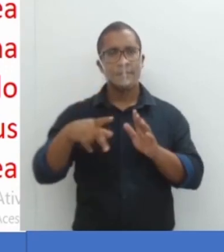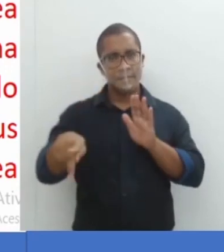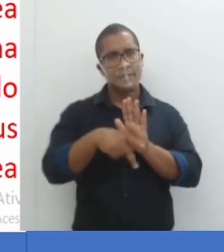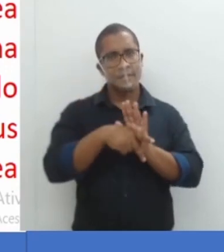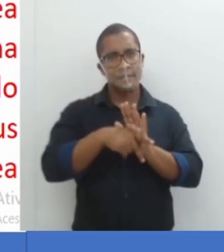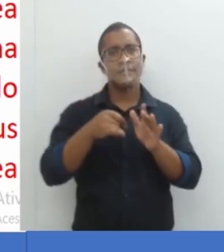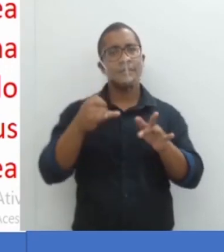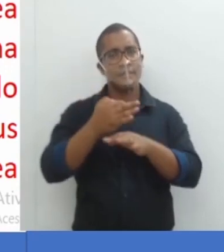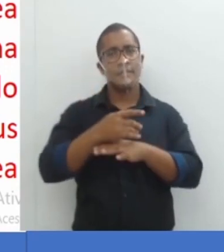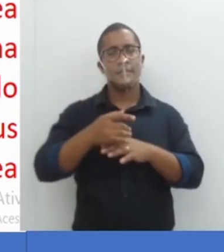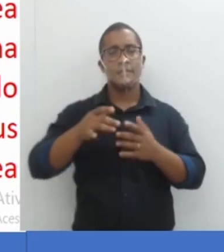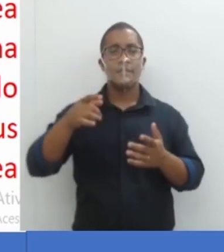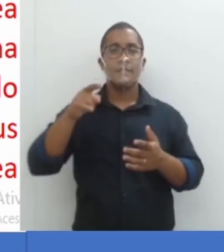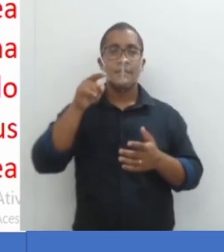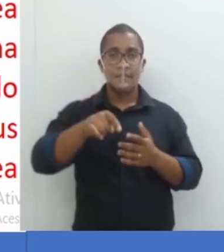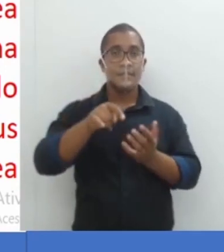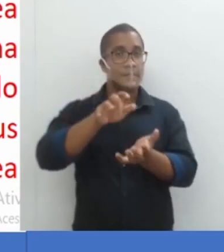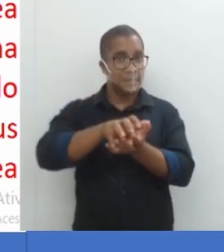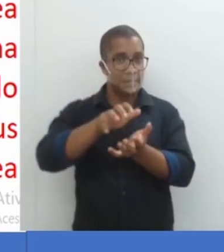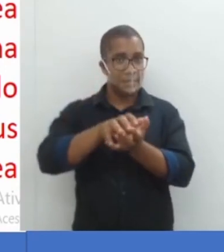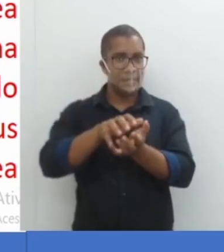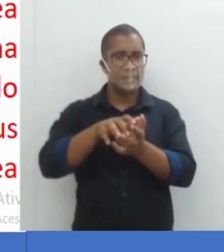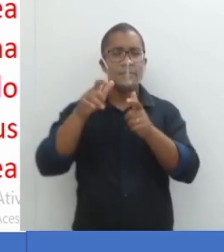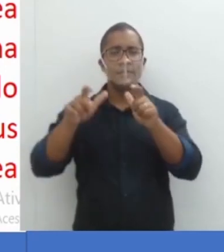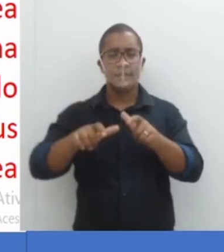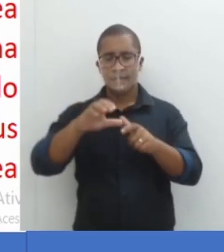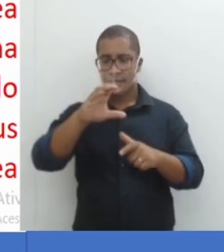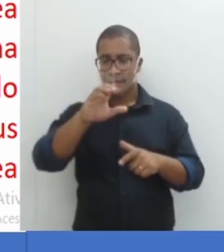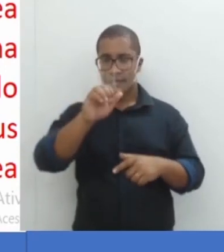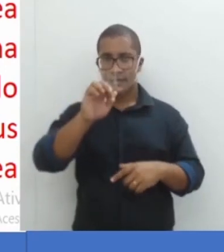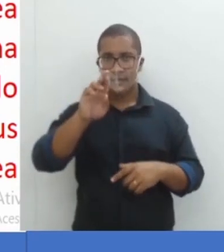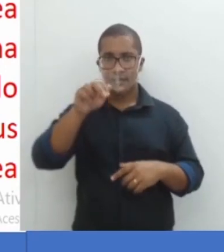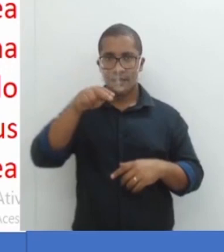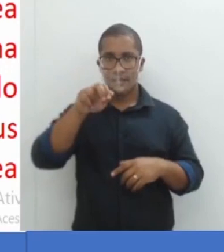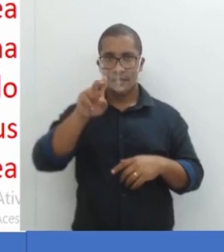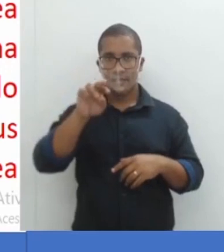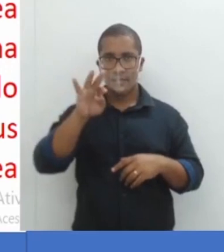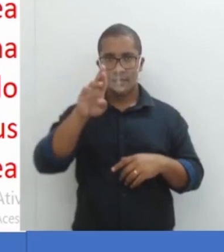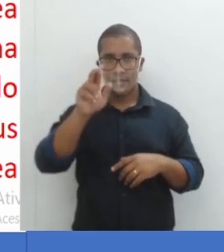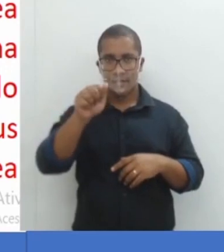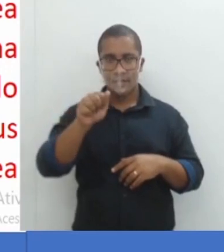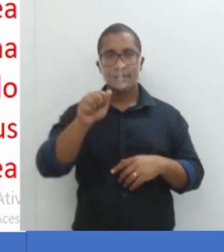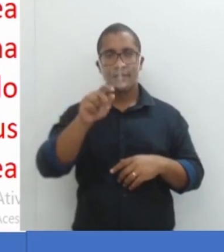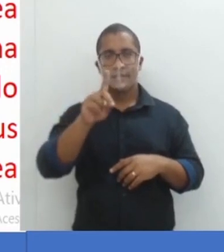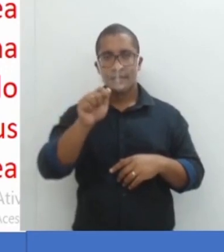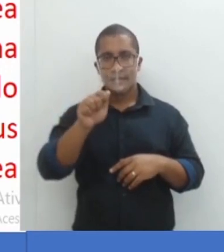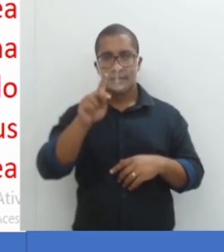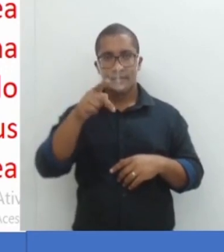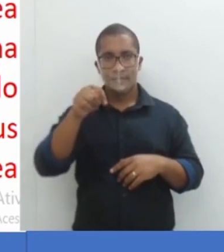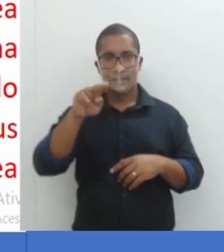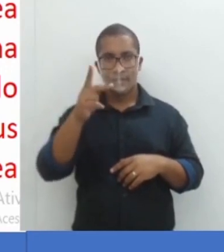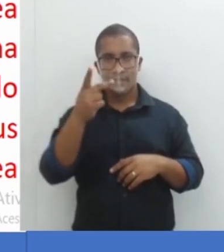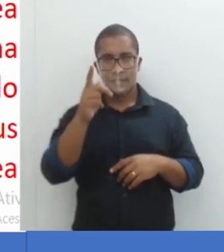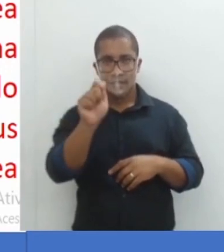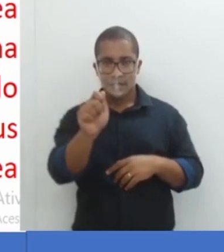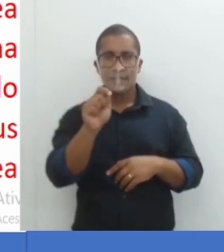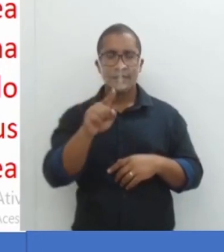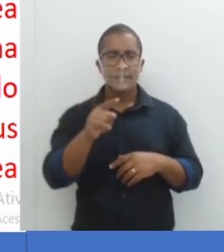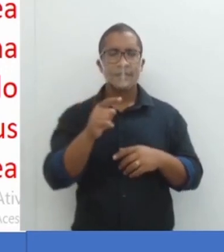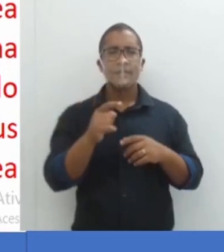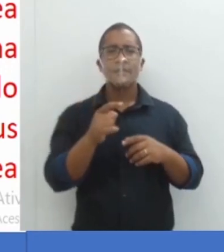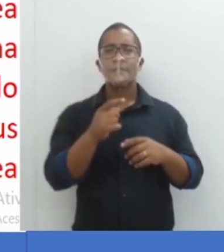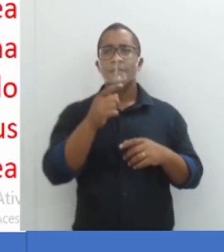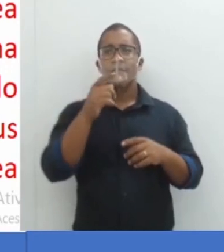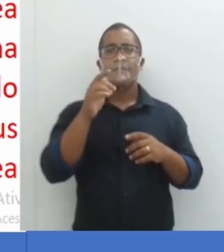de Carnaubeira da Penha. Eita! Ou seja, são cerca de